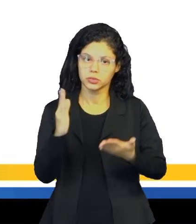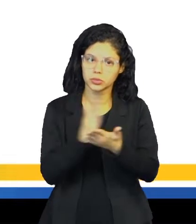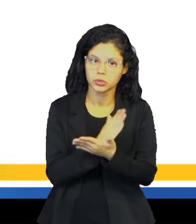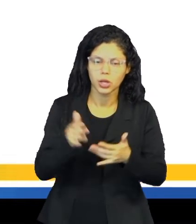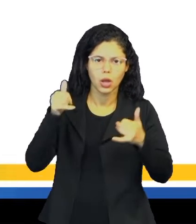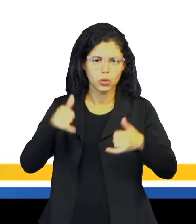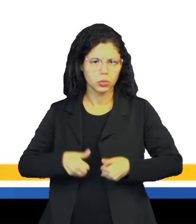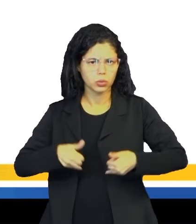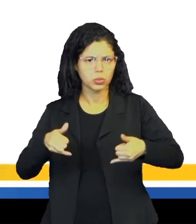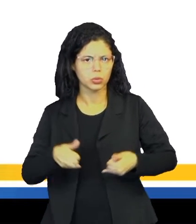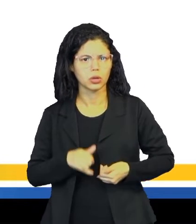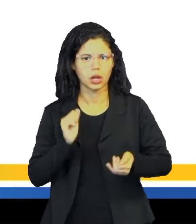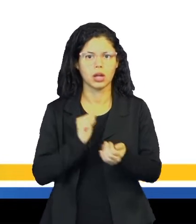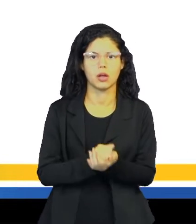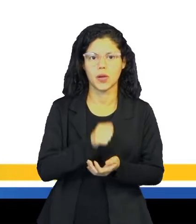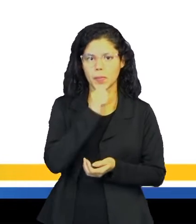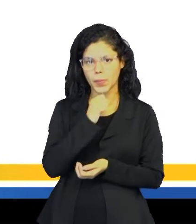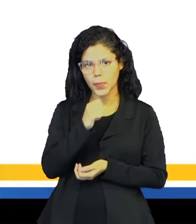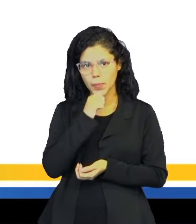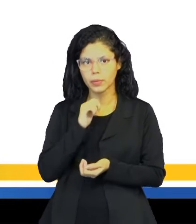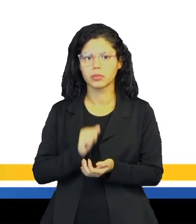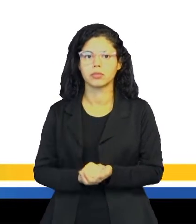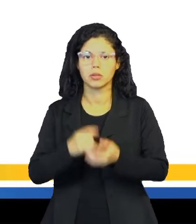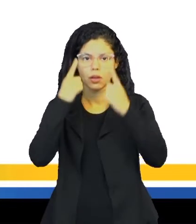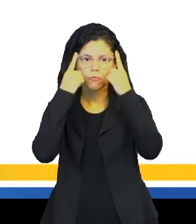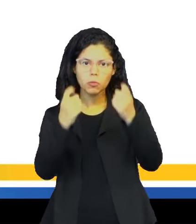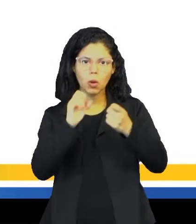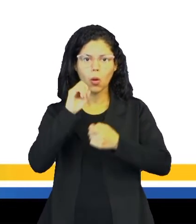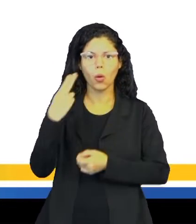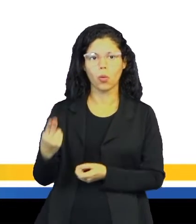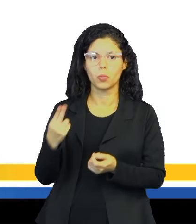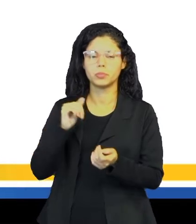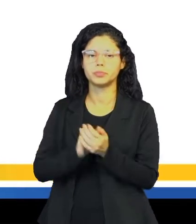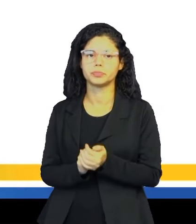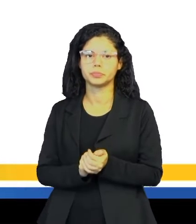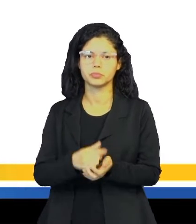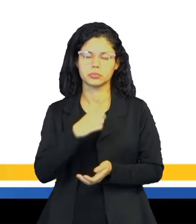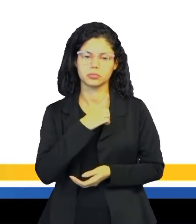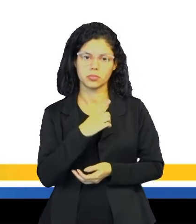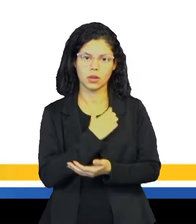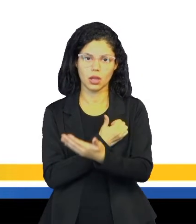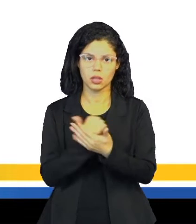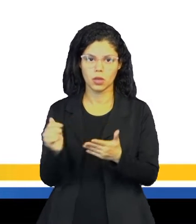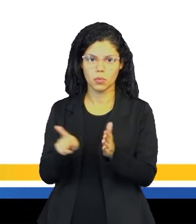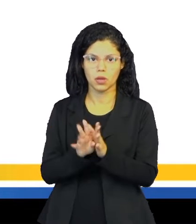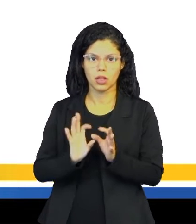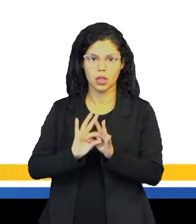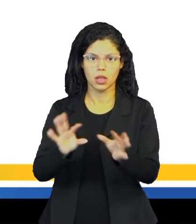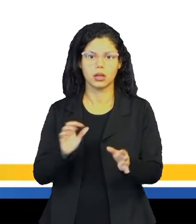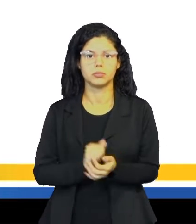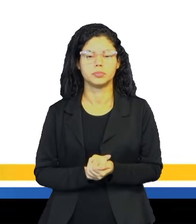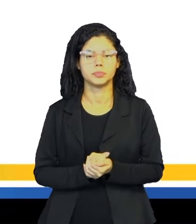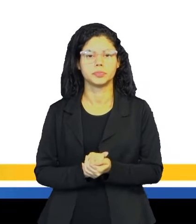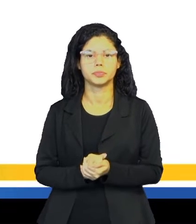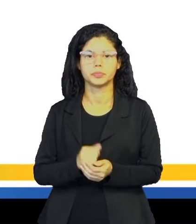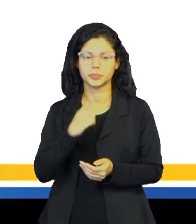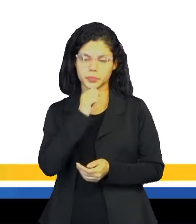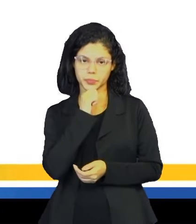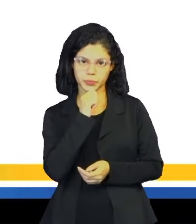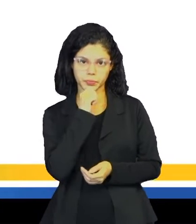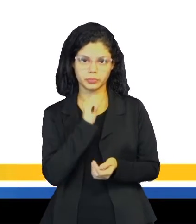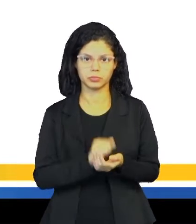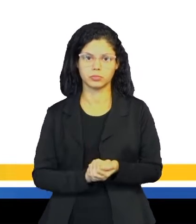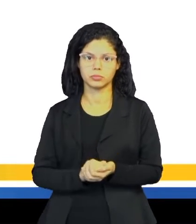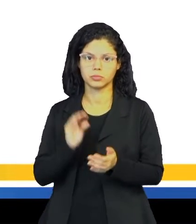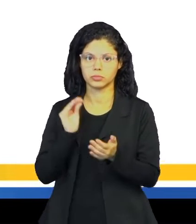alguém sofrer ou se sentir ameaçado, né, de sofrer violência ou coação em sua liberdade de locomoção, né,